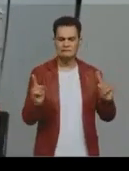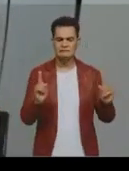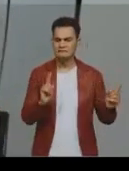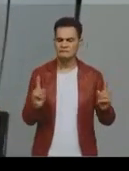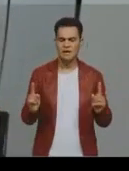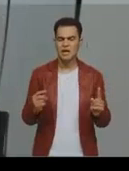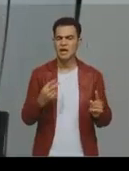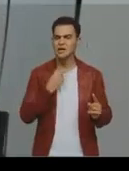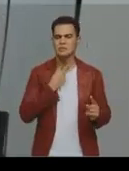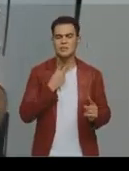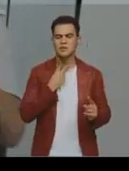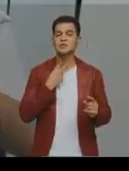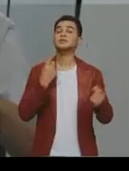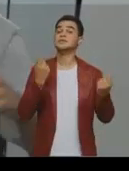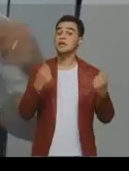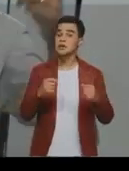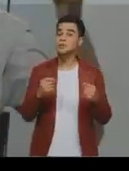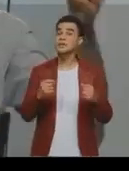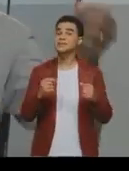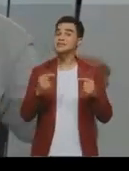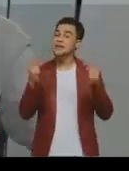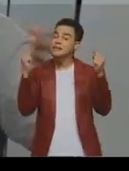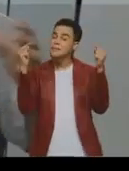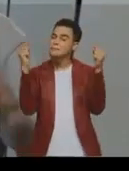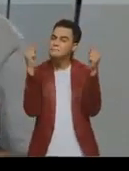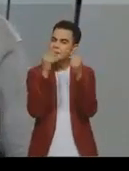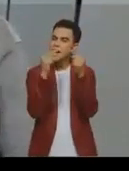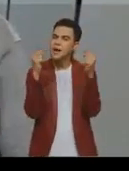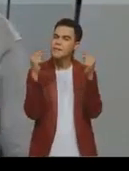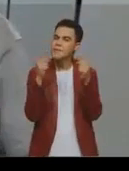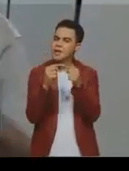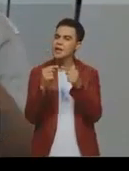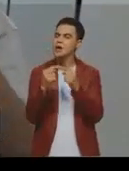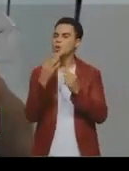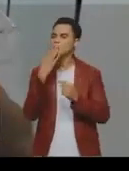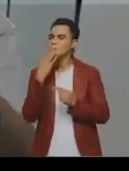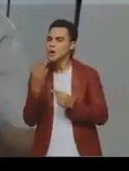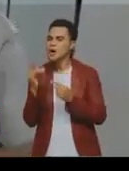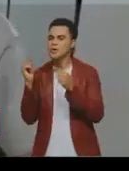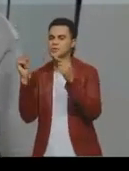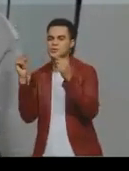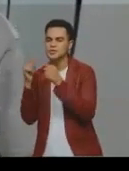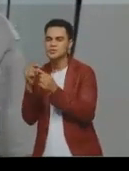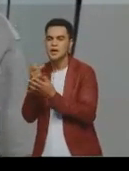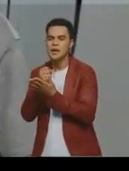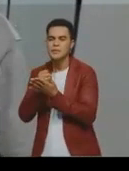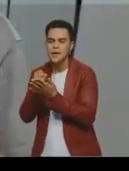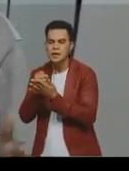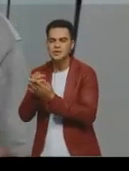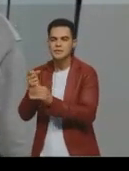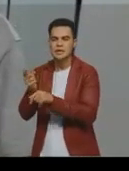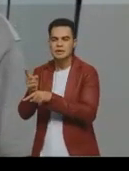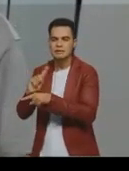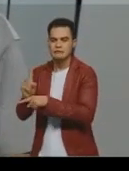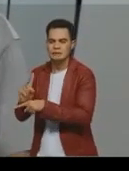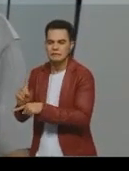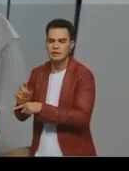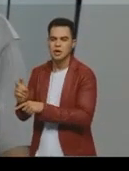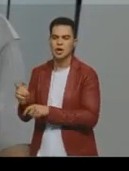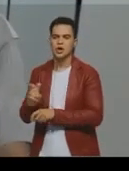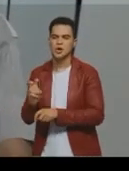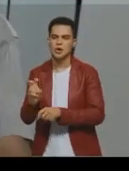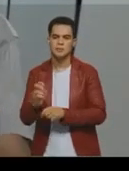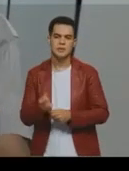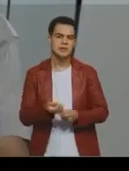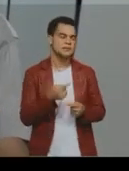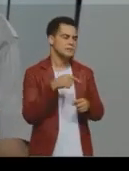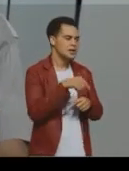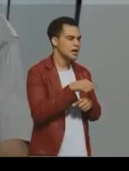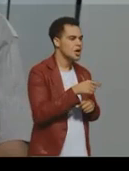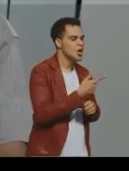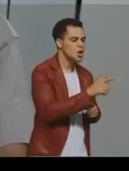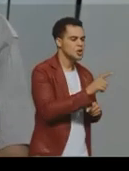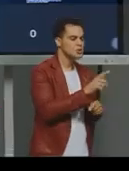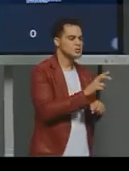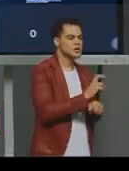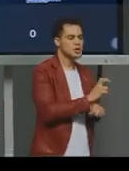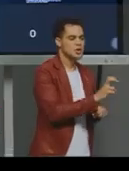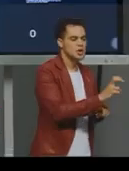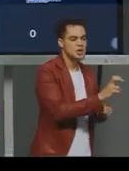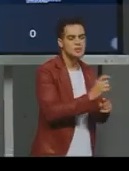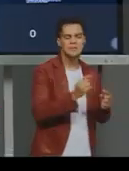forma organizada, qual que é a cobra coral, qual que é a cascavel, para usar em nosso benefício, inclusive. E eu costumo também